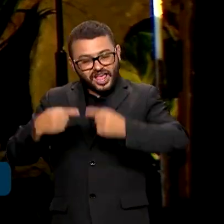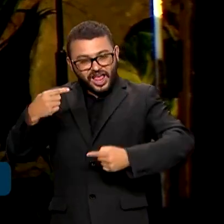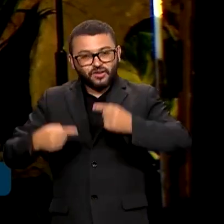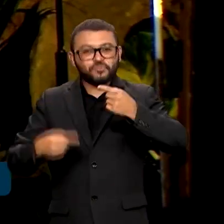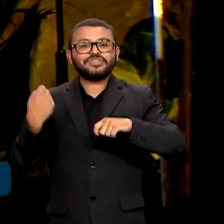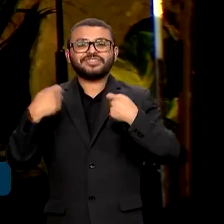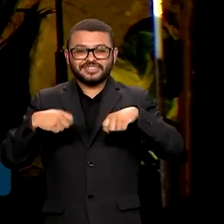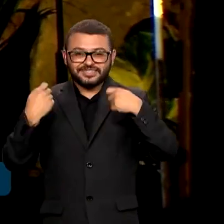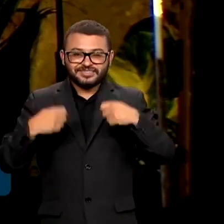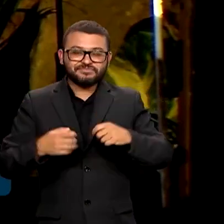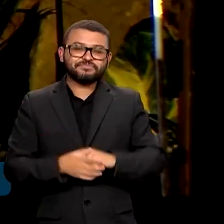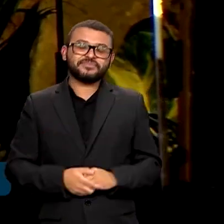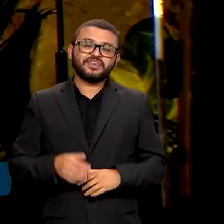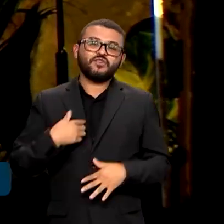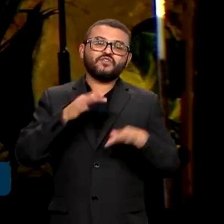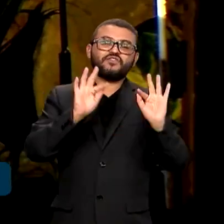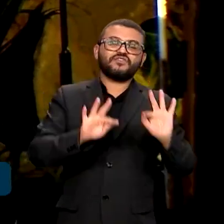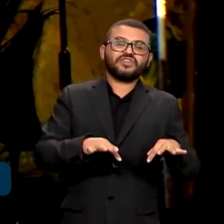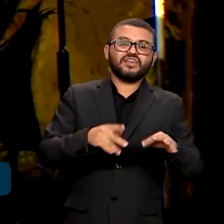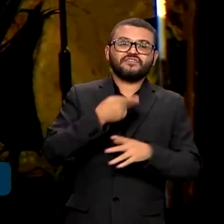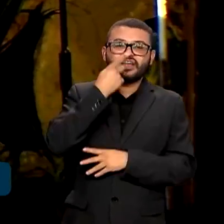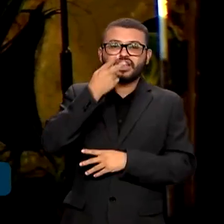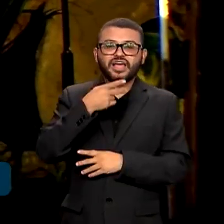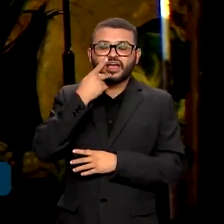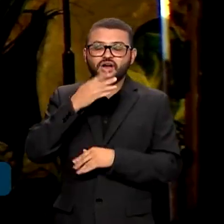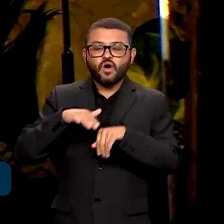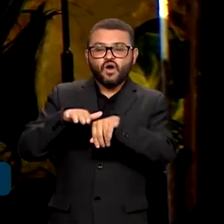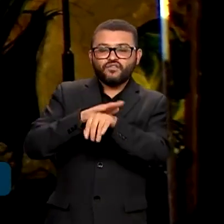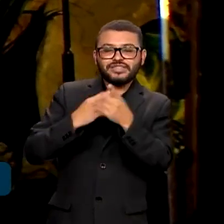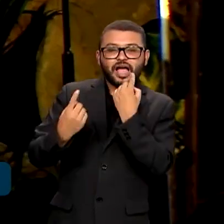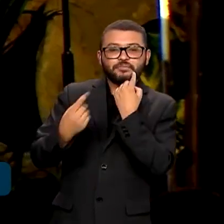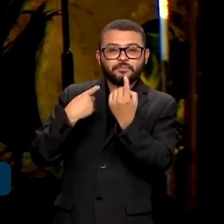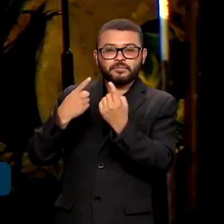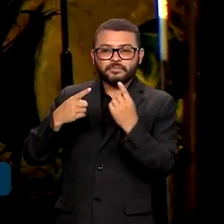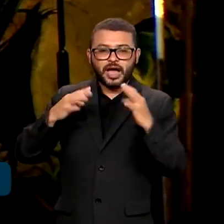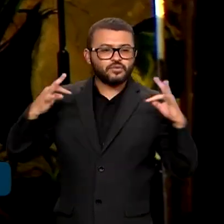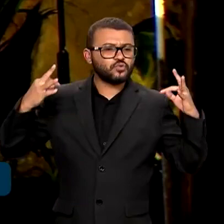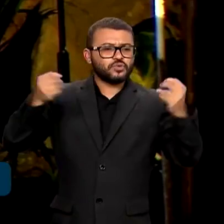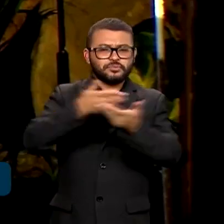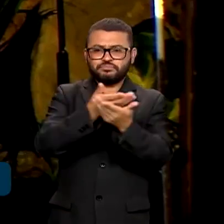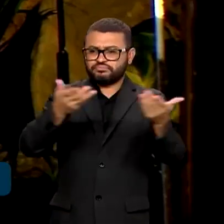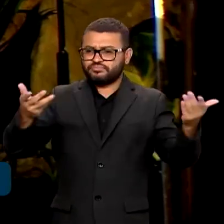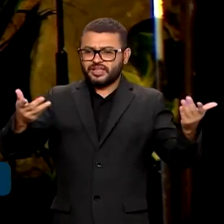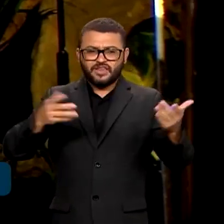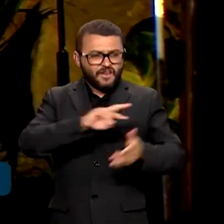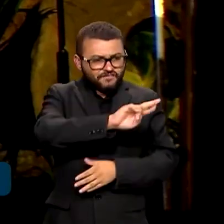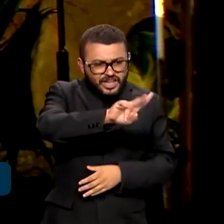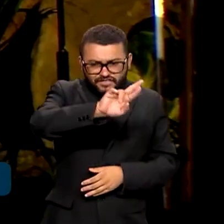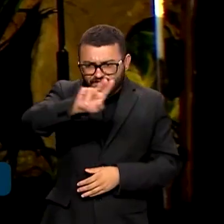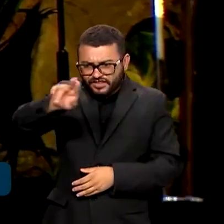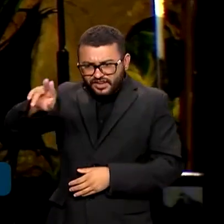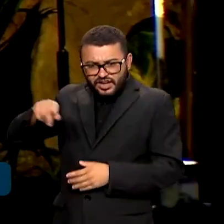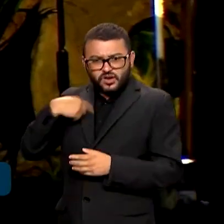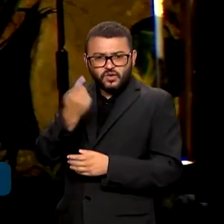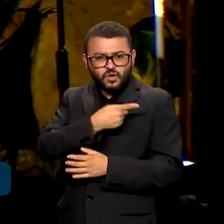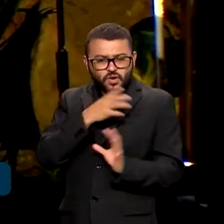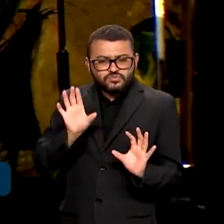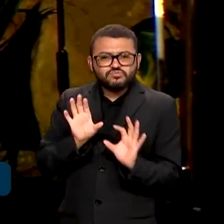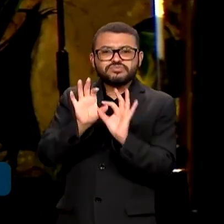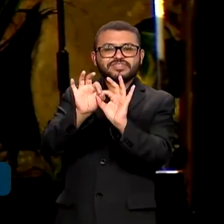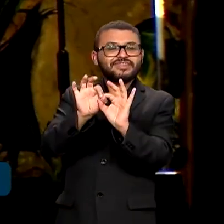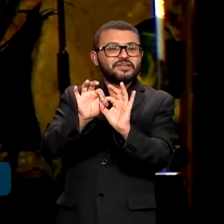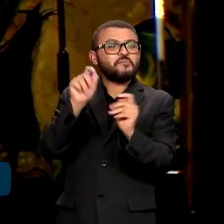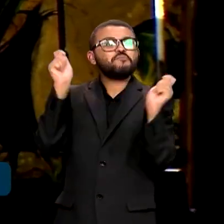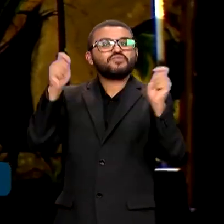Eu encerro dizendo que dialogar, Márcio, com tanta gente, com tantas diferenças, eu diria que nós vamos